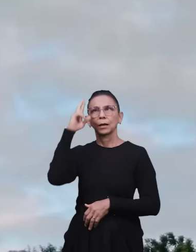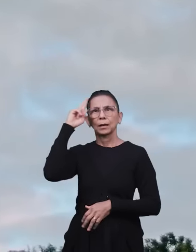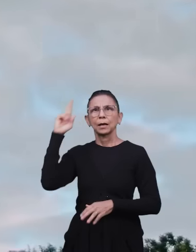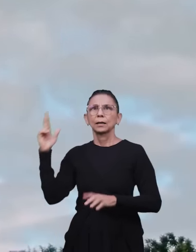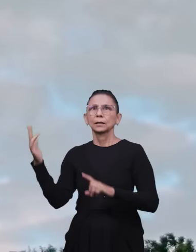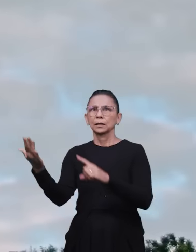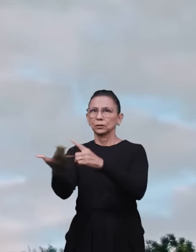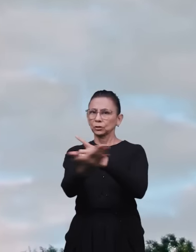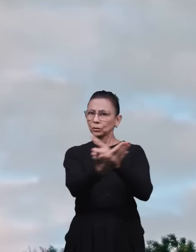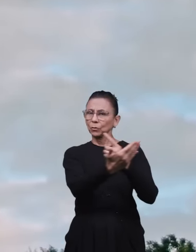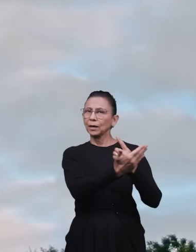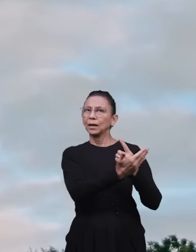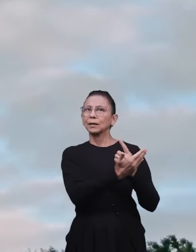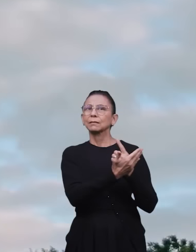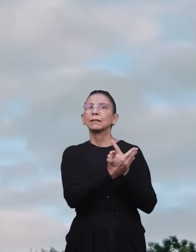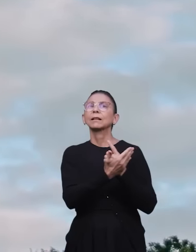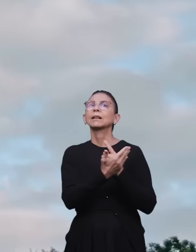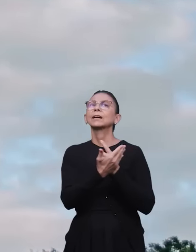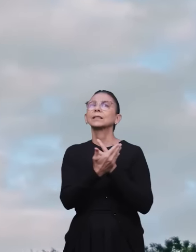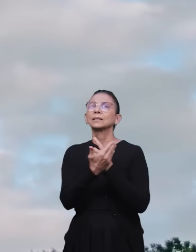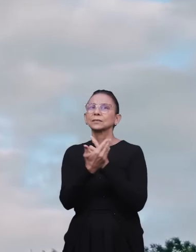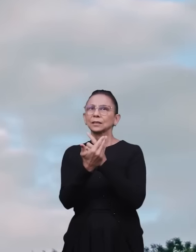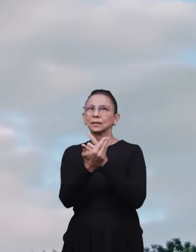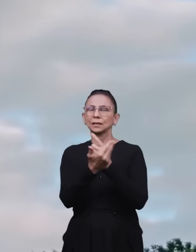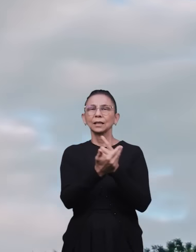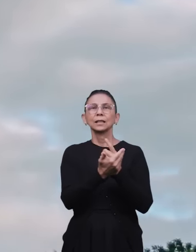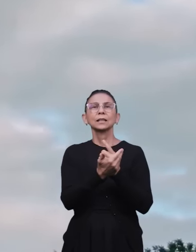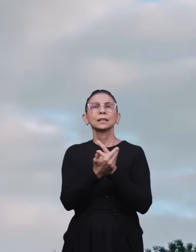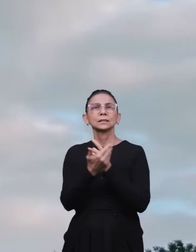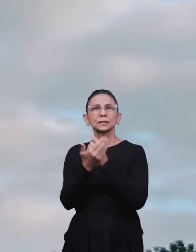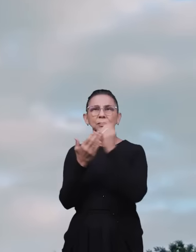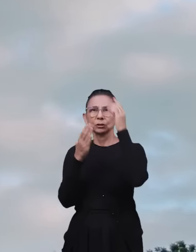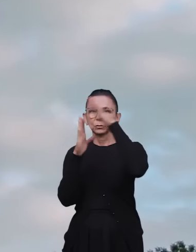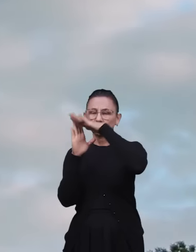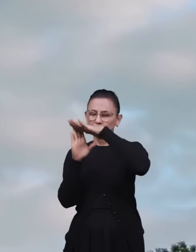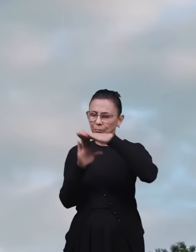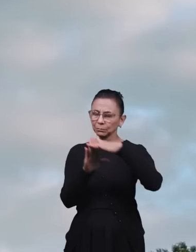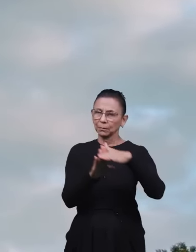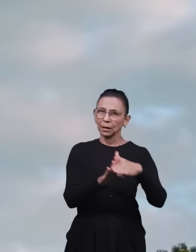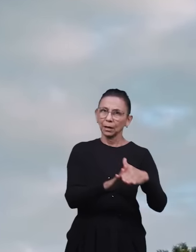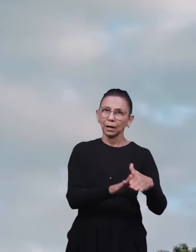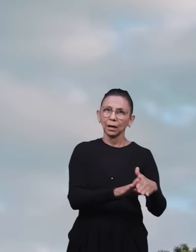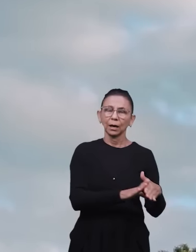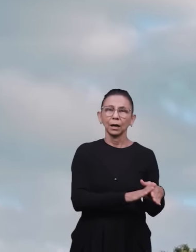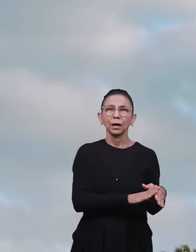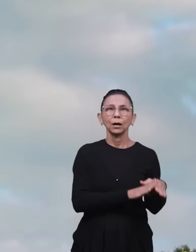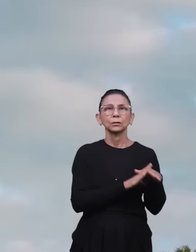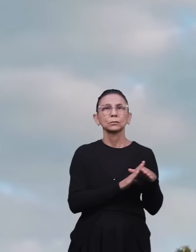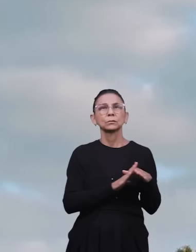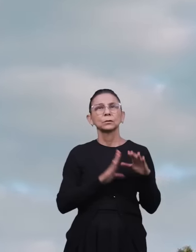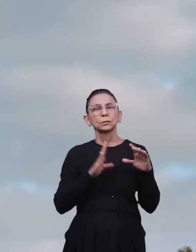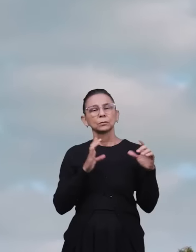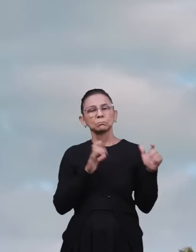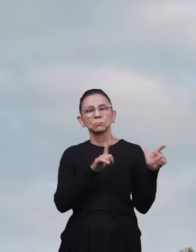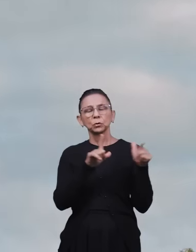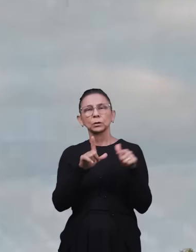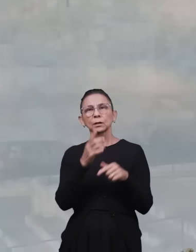O Senhor é quem te guarda, guardará de todo